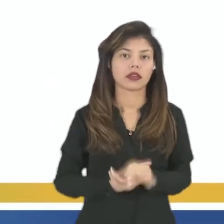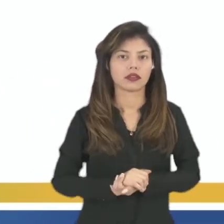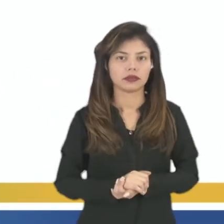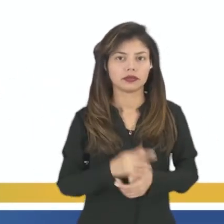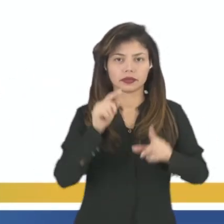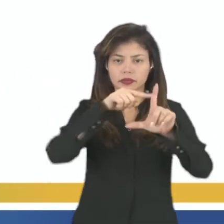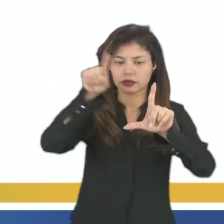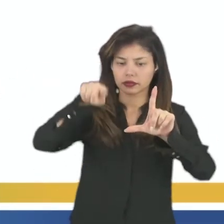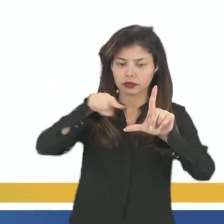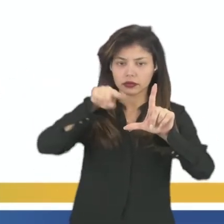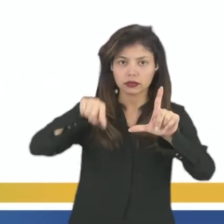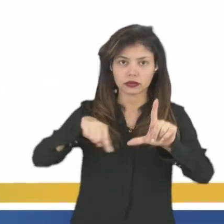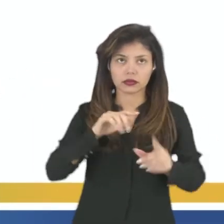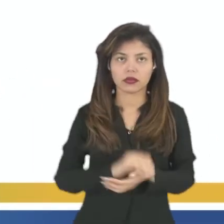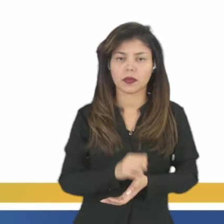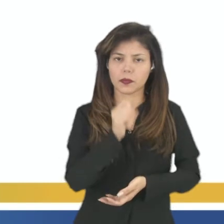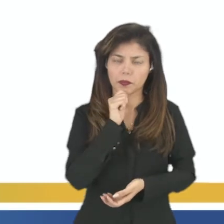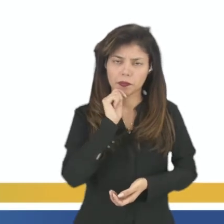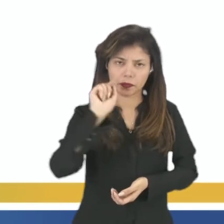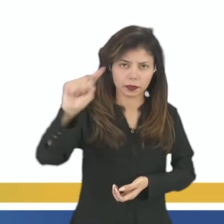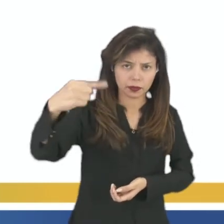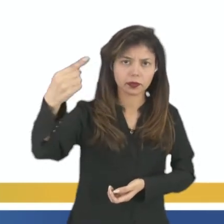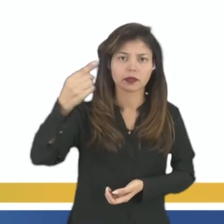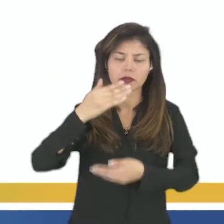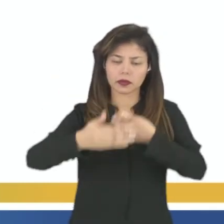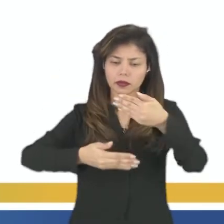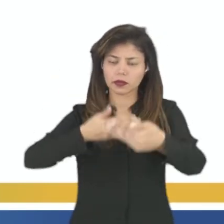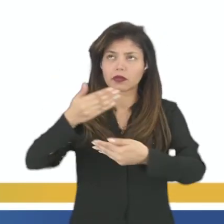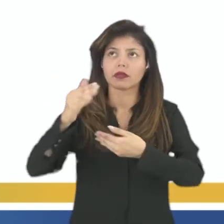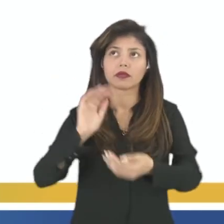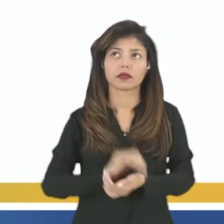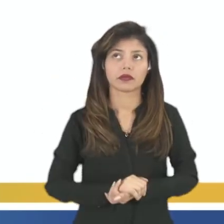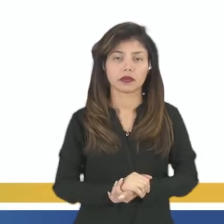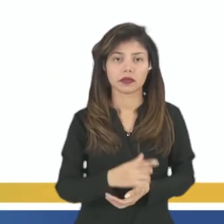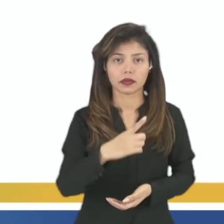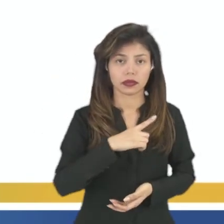gráfico que além das cidades desenvolvidas, né, nós temos